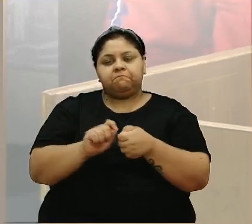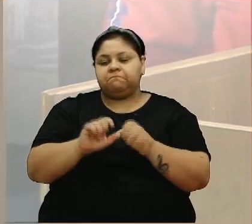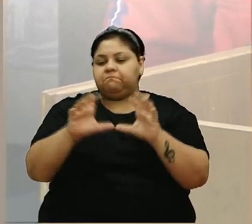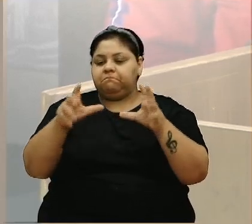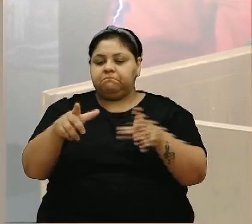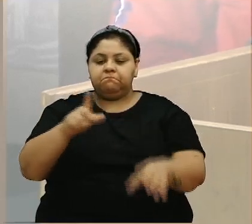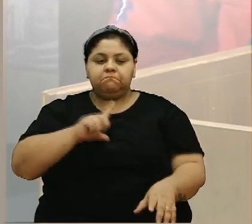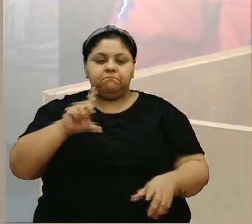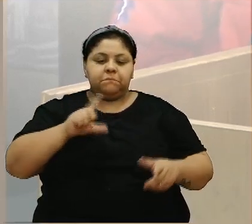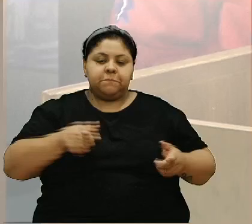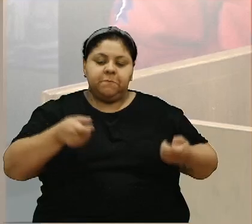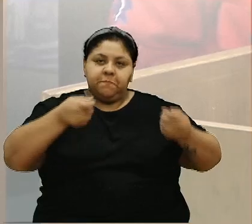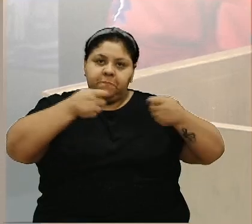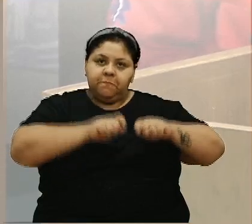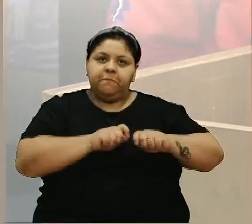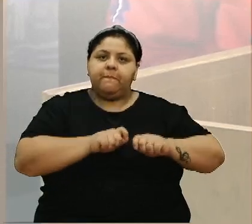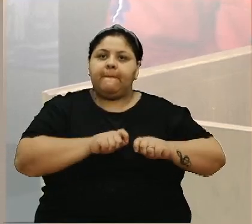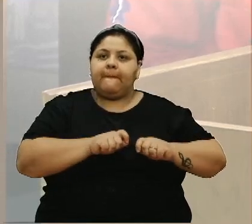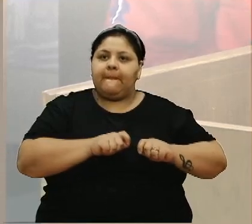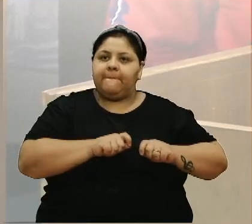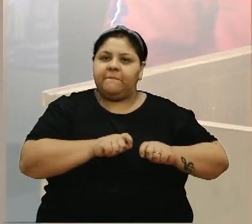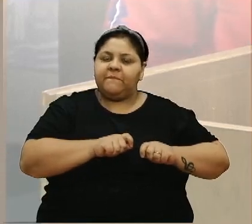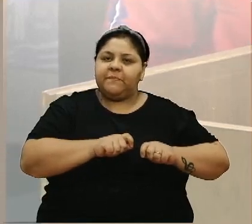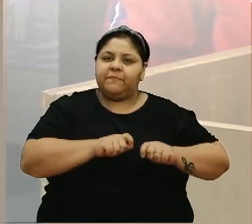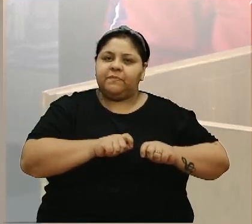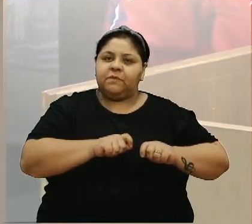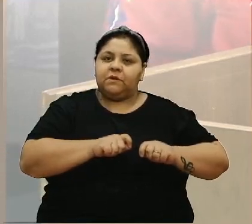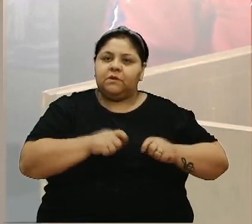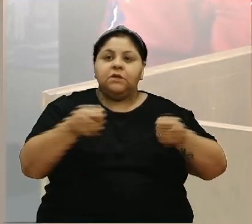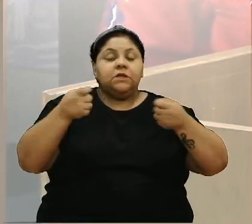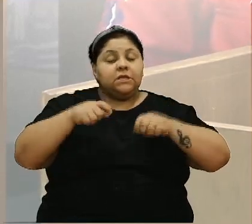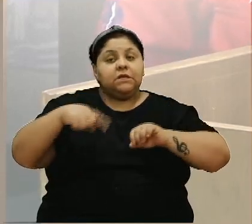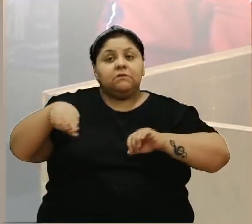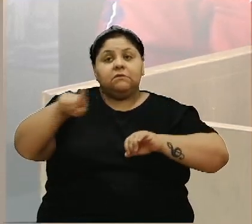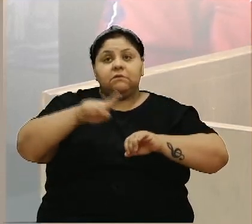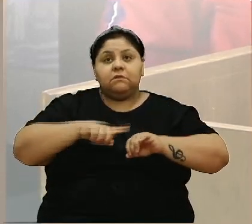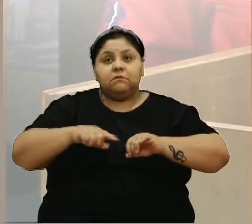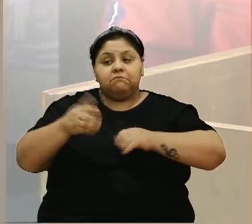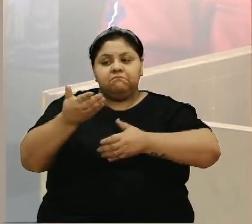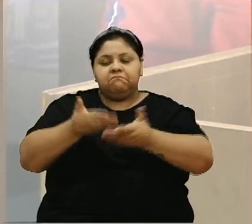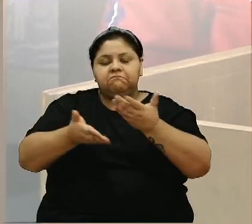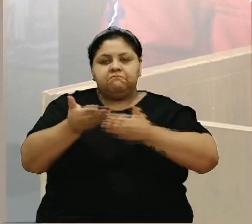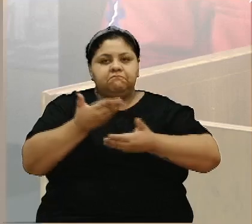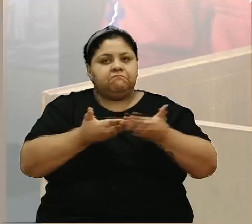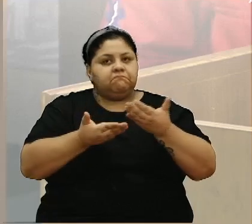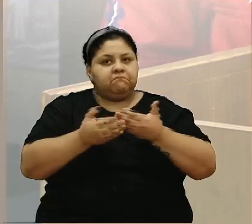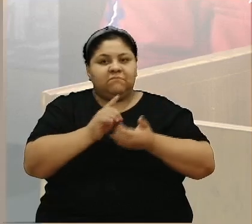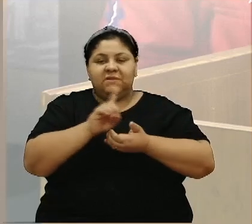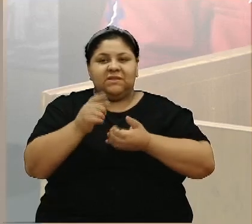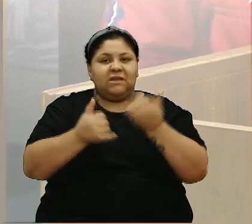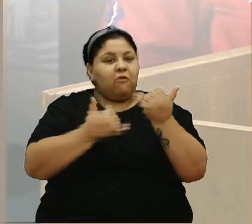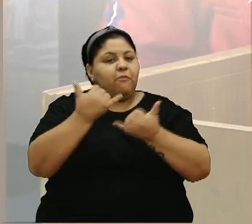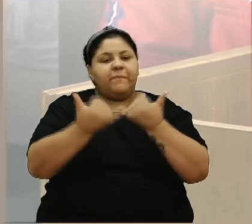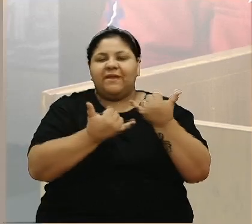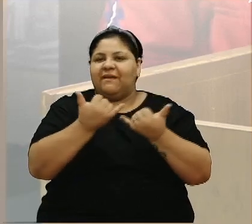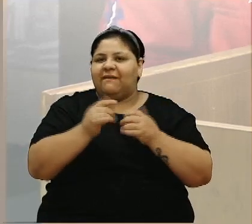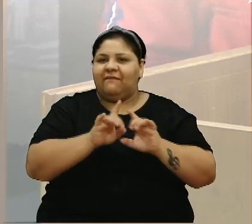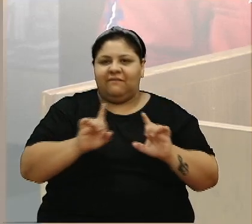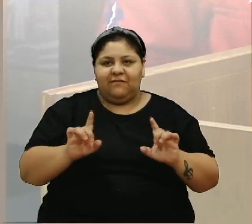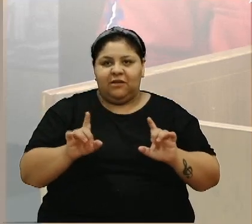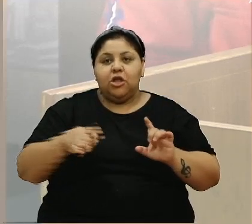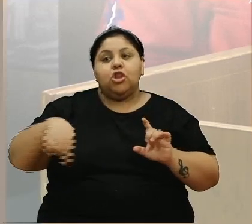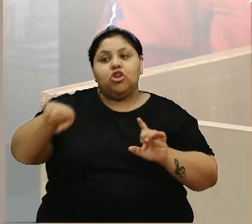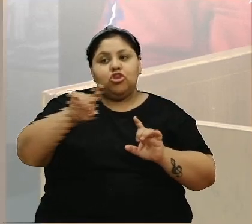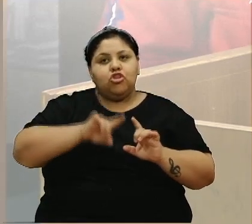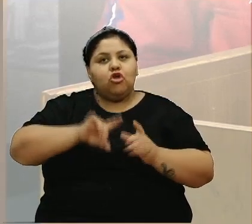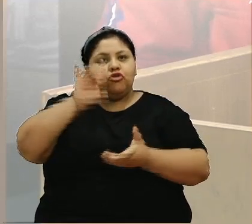tenham a capacitação, né, necessária para a gente fazer os nossos atendimentos. Então, a gente não brinca de bombeiro. Somos